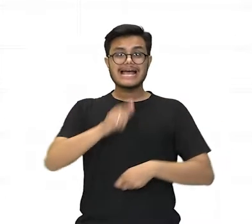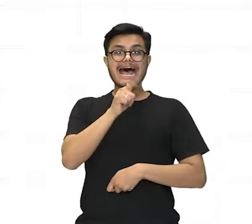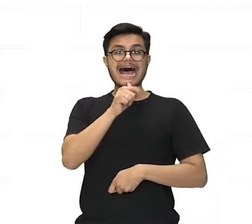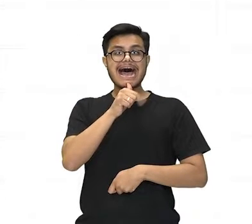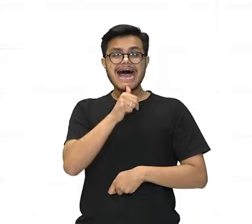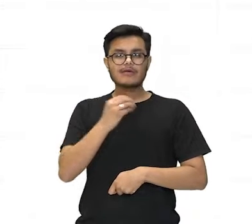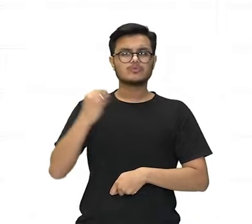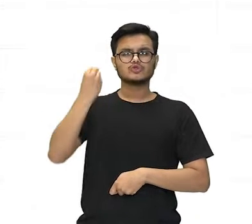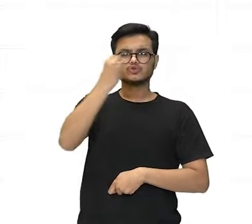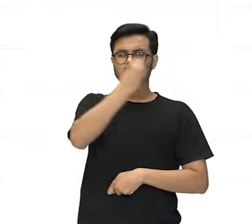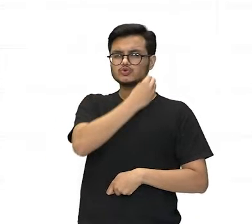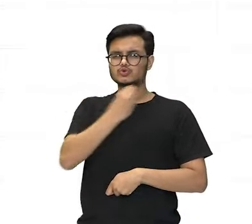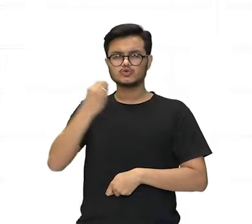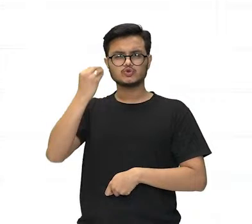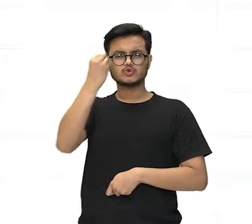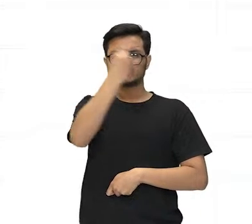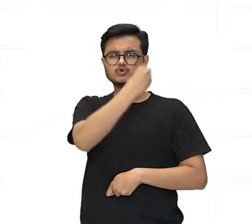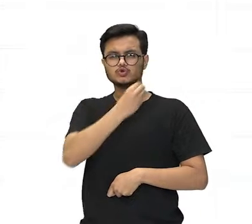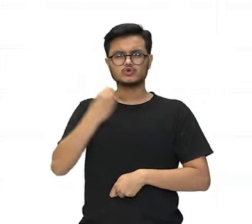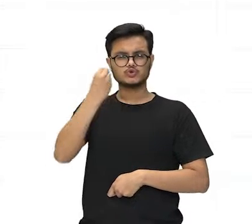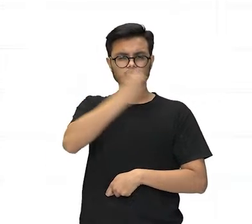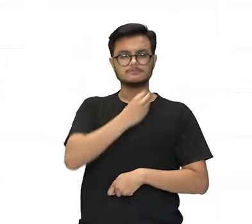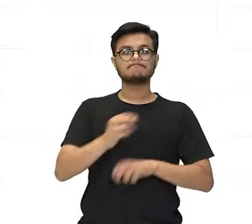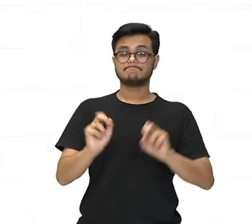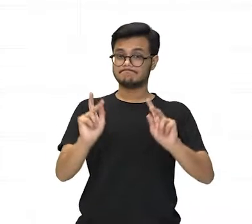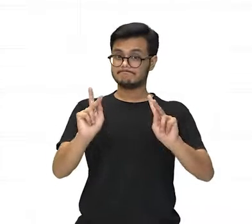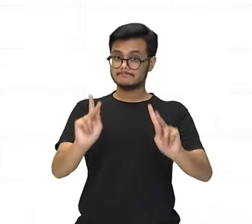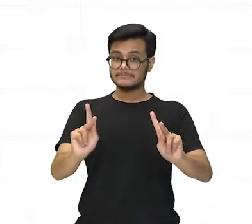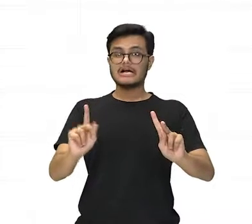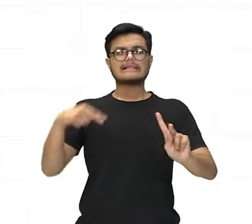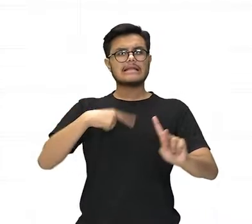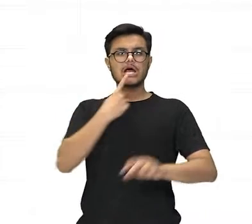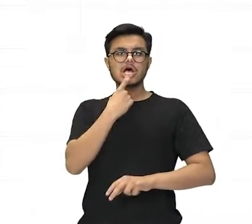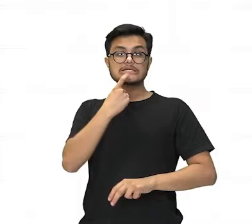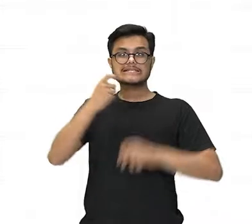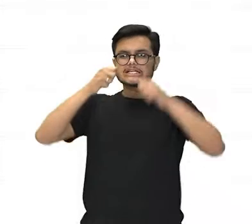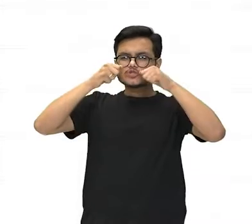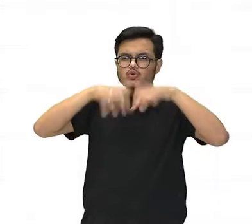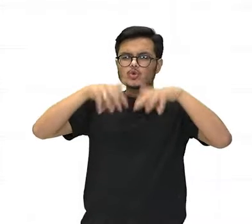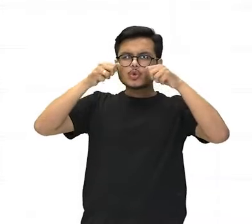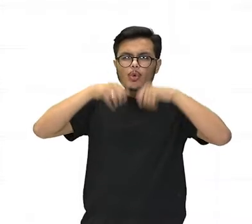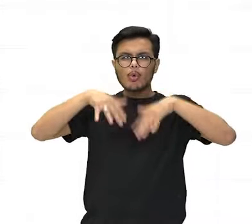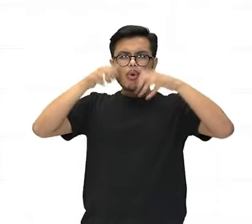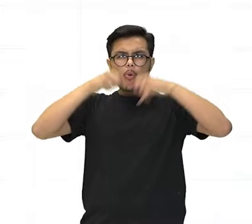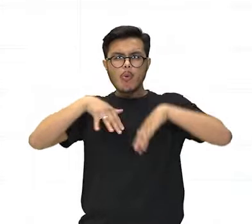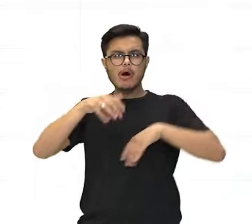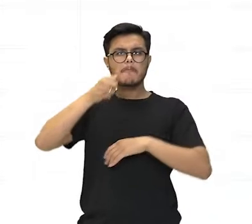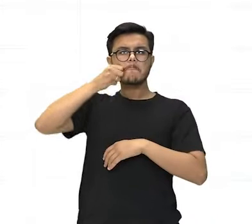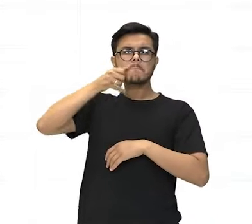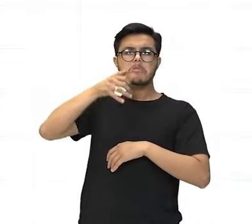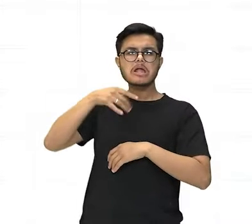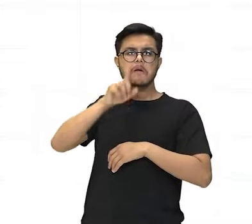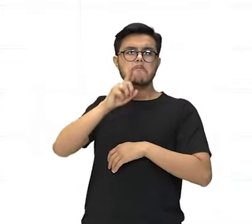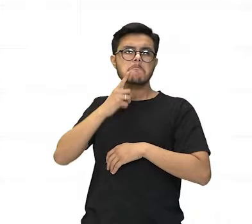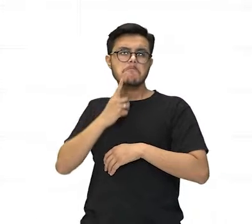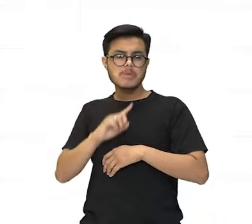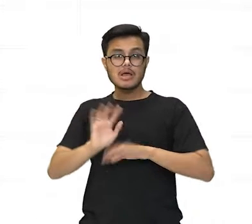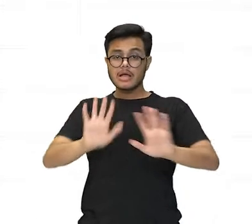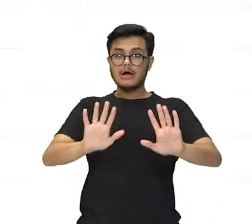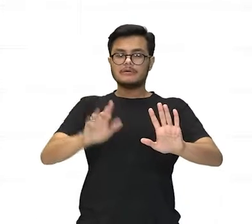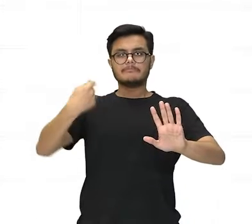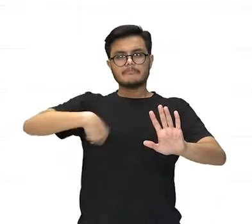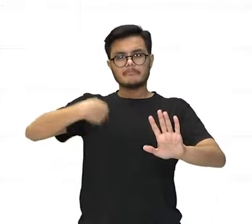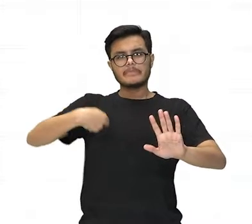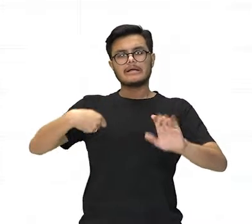do acidentado com água e se houver hemorragia, ou seja, se estiver saindo muito sangue, você vai estancar